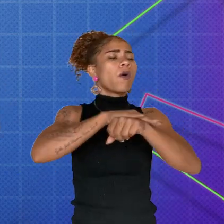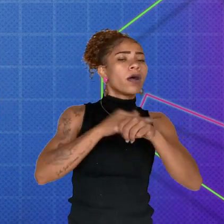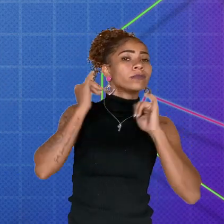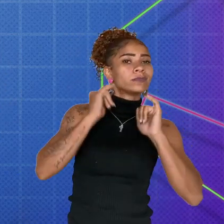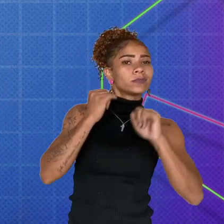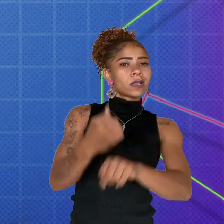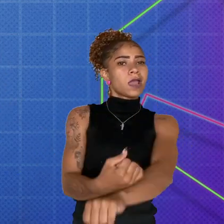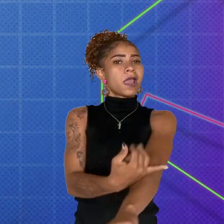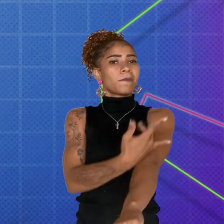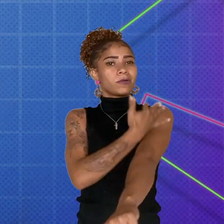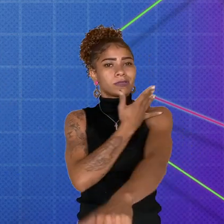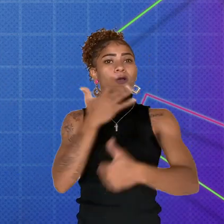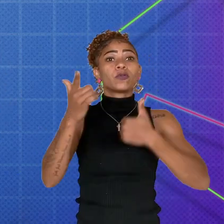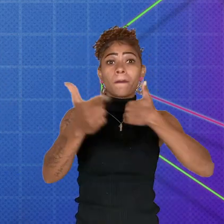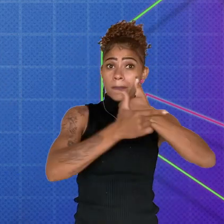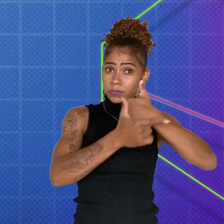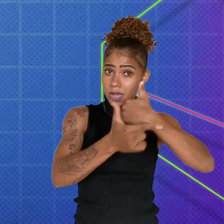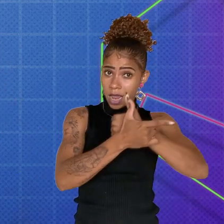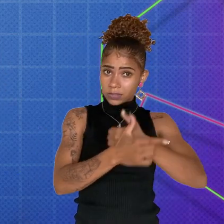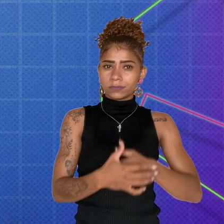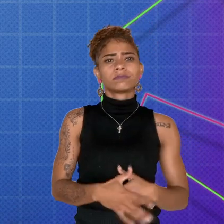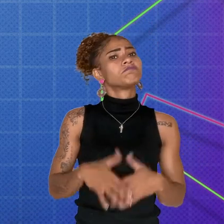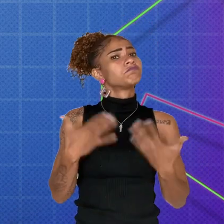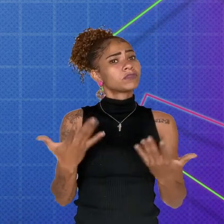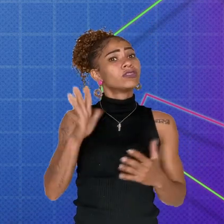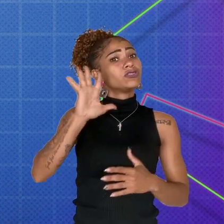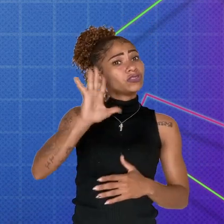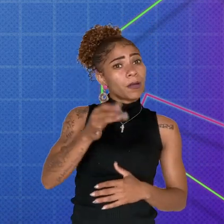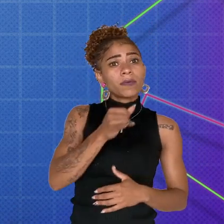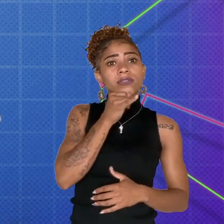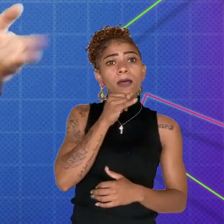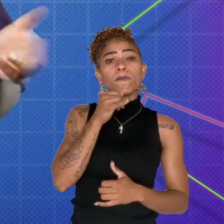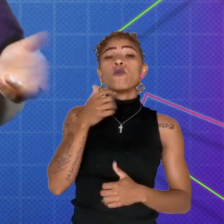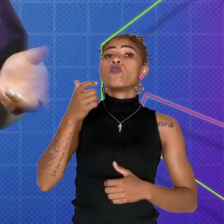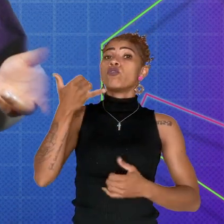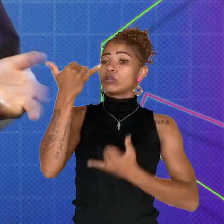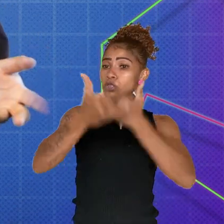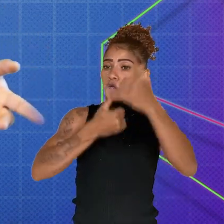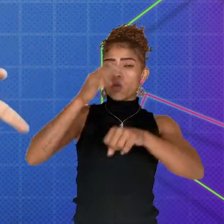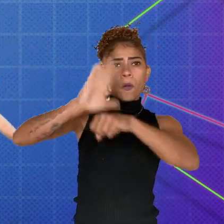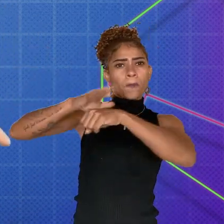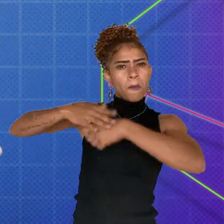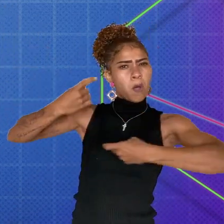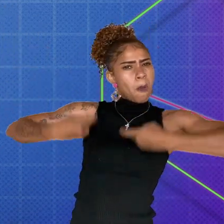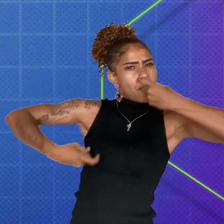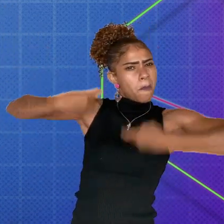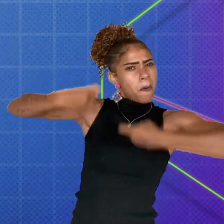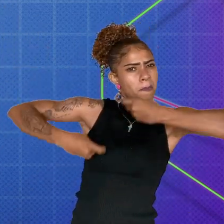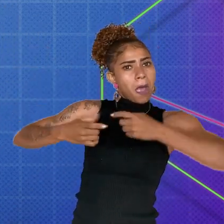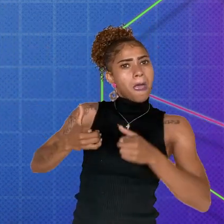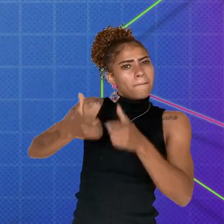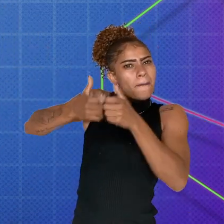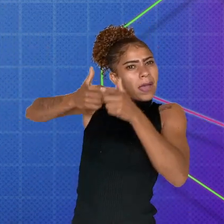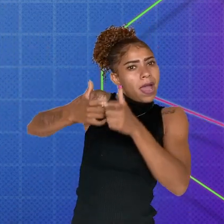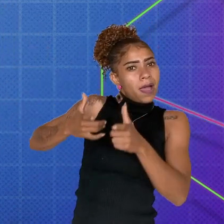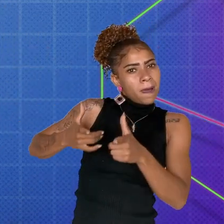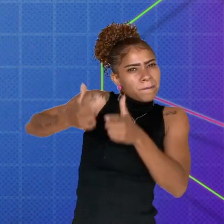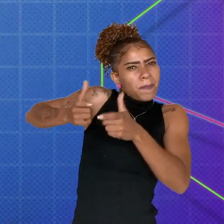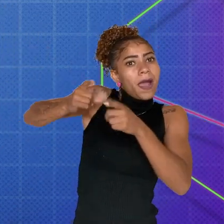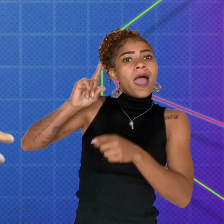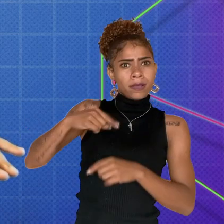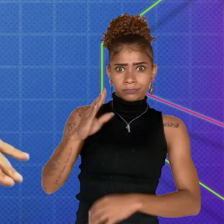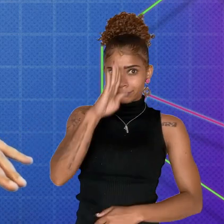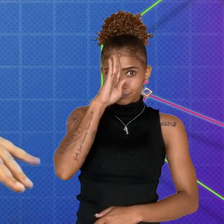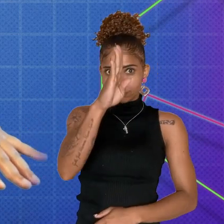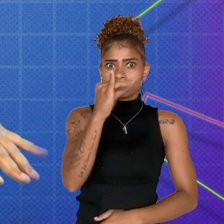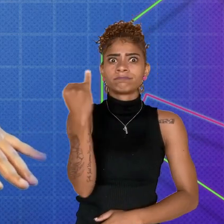ajudando a transmitir as emoções dos personagens. Já em jogos de guerra, temos outro tipo de ambientação com sons. O som de tiros, por exemplo, é